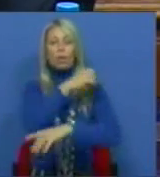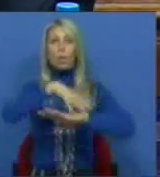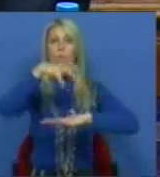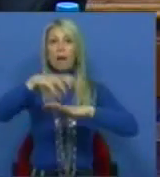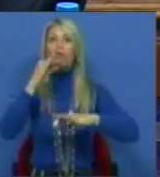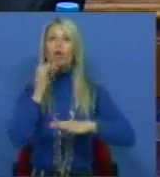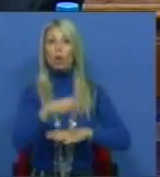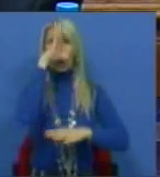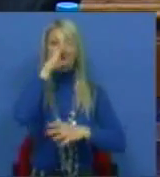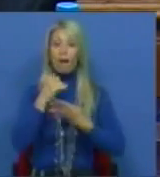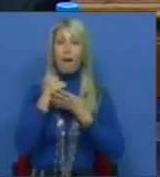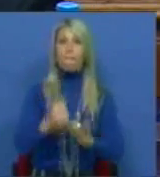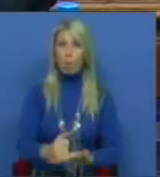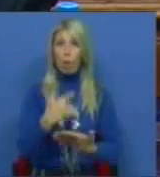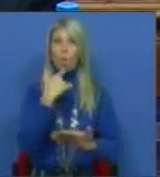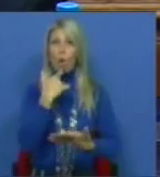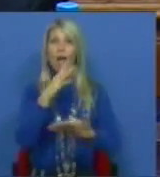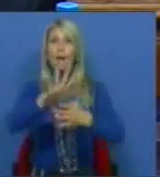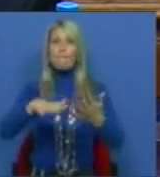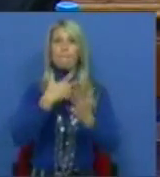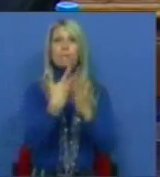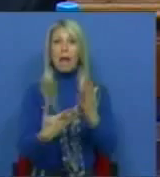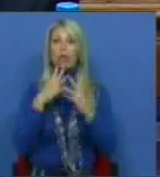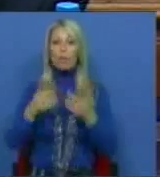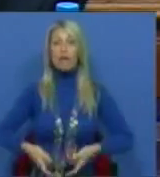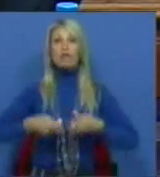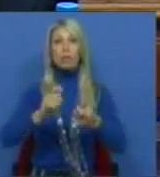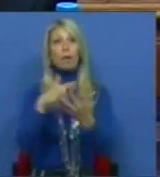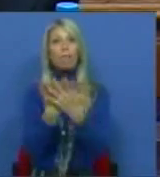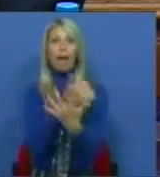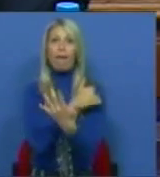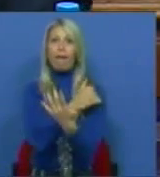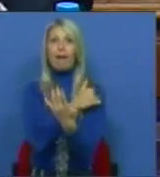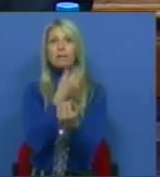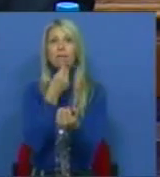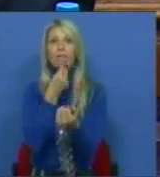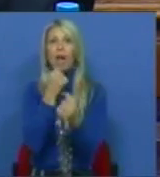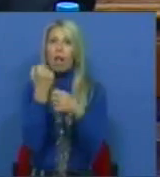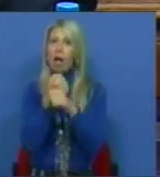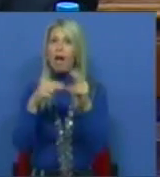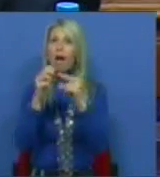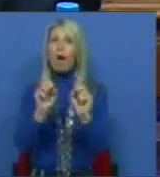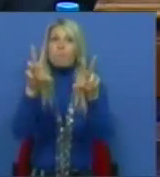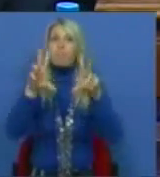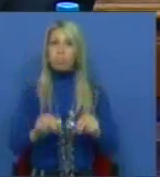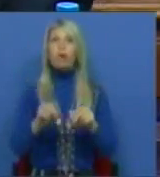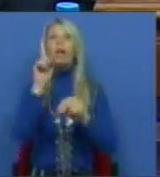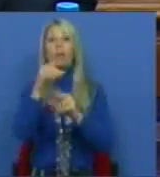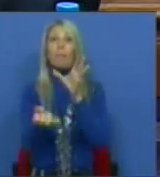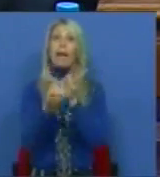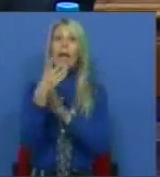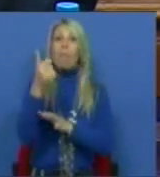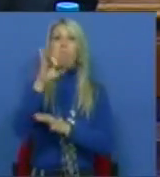Governo apoiasse um grande plano de investimento ao nível da reabilitação urbana, em conjugação com uma bolsa para arrendamento, no